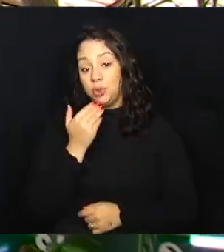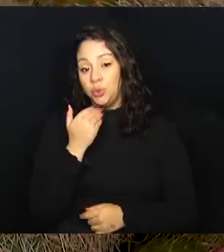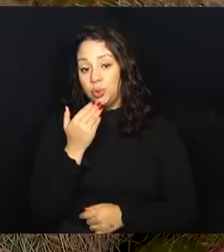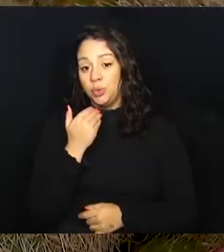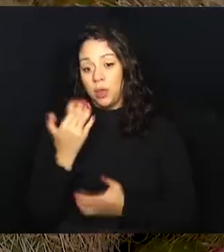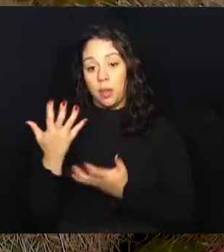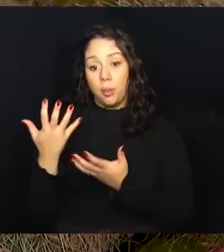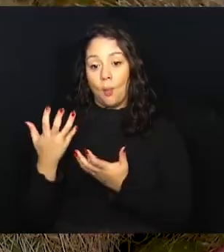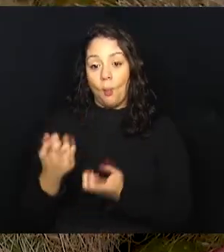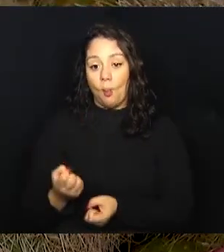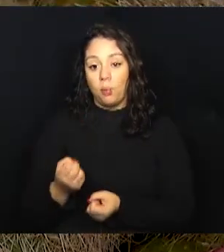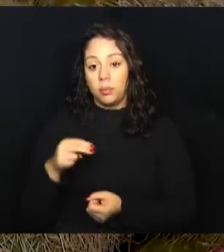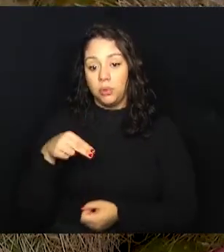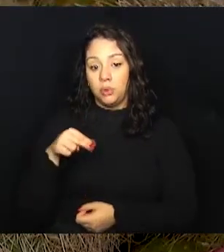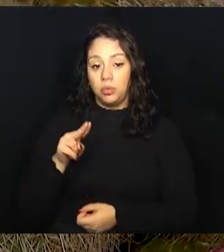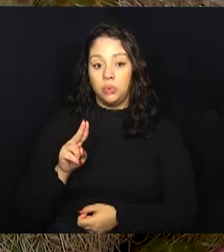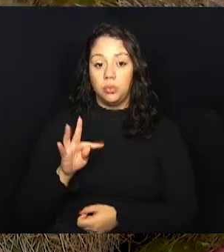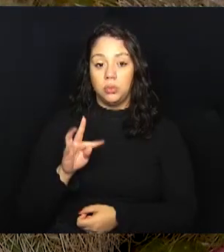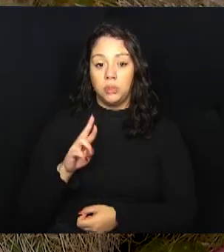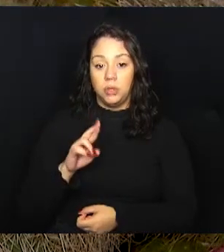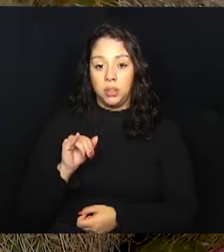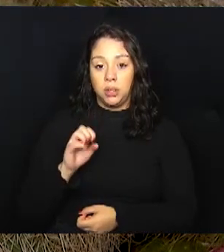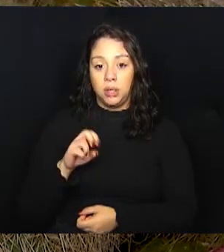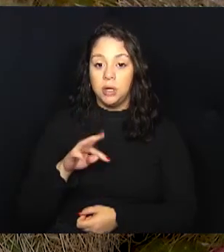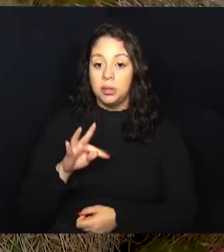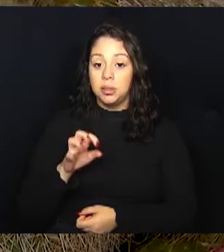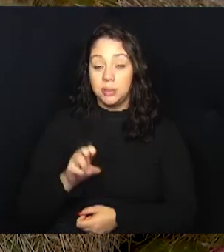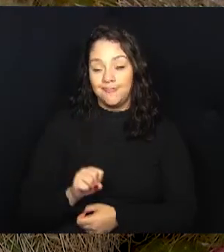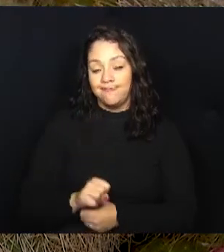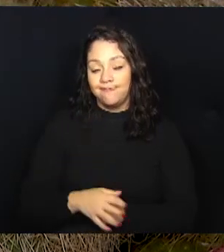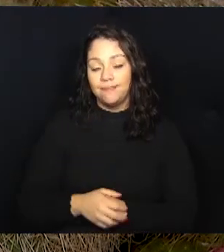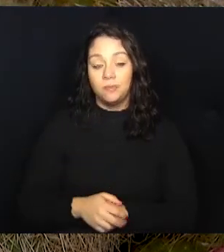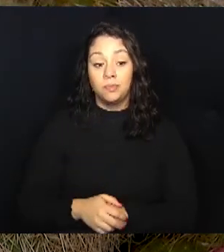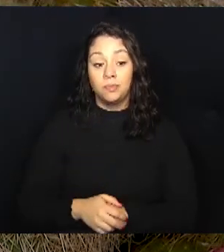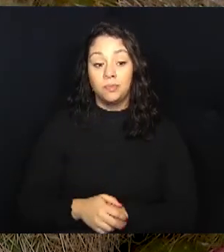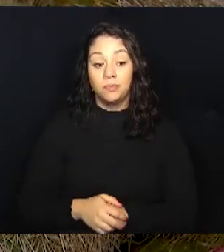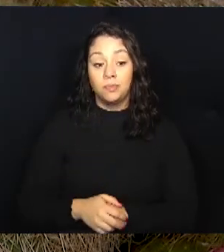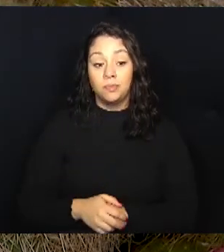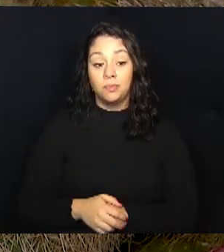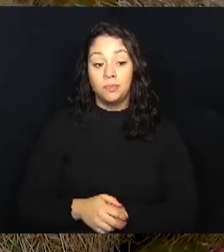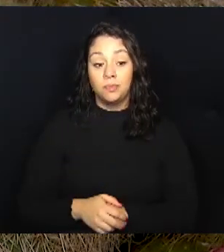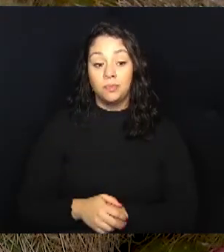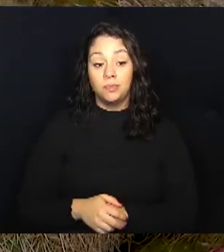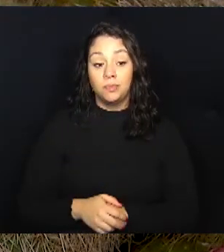lento das plantas nessa época impede a absorção dos nutrientes.